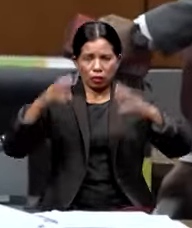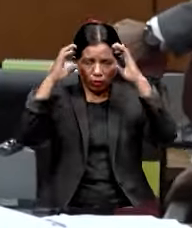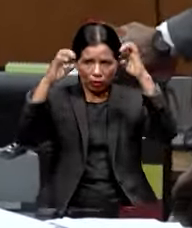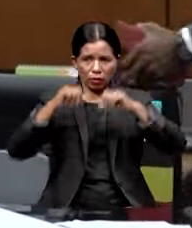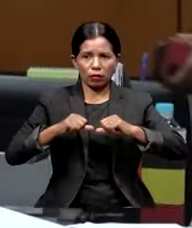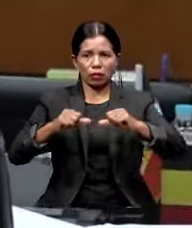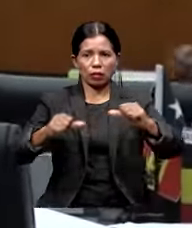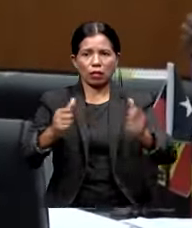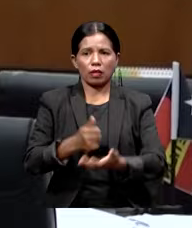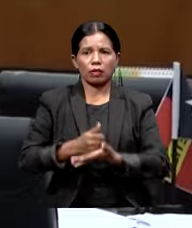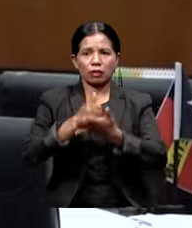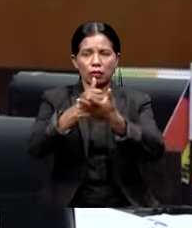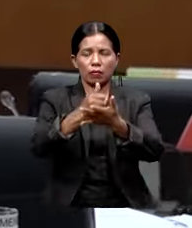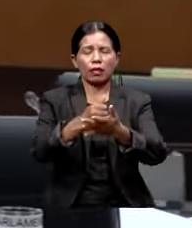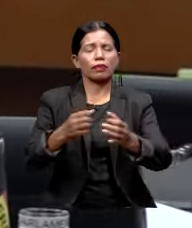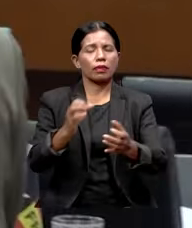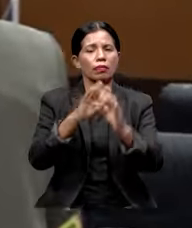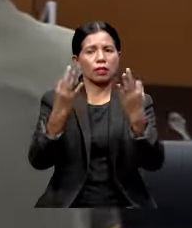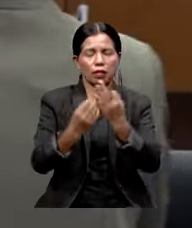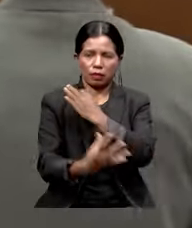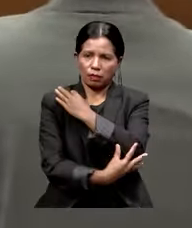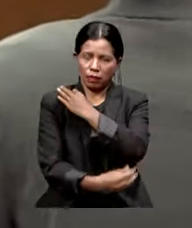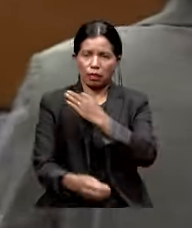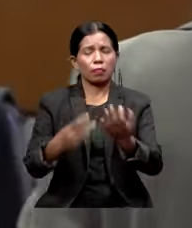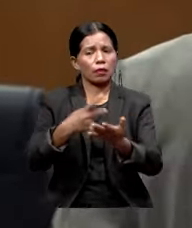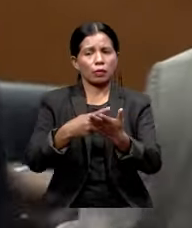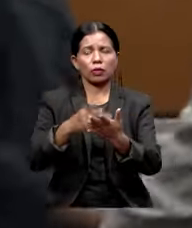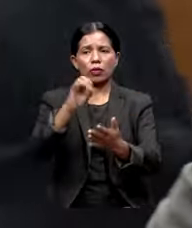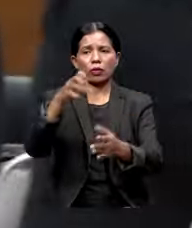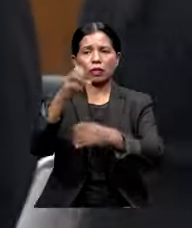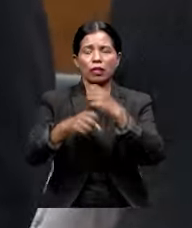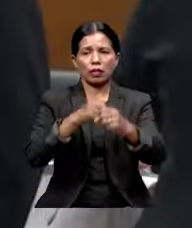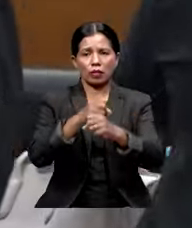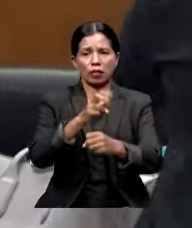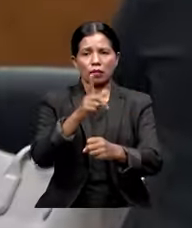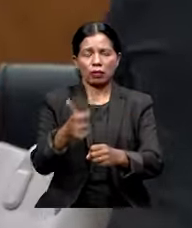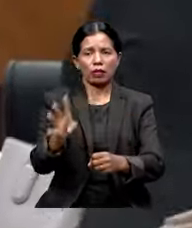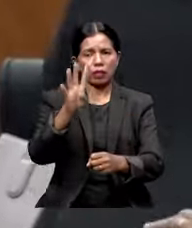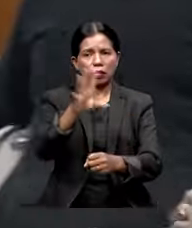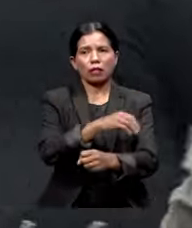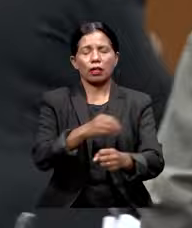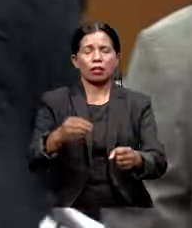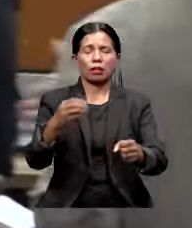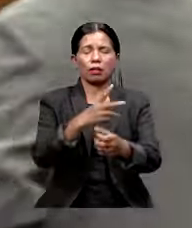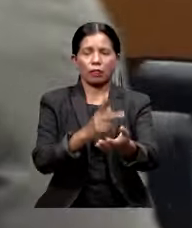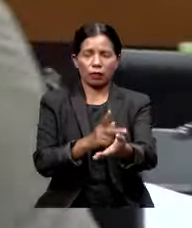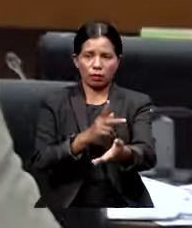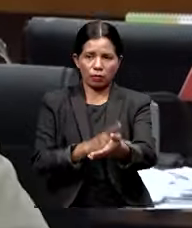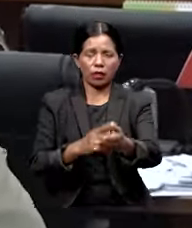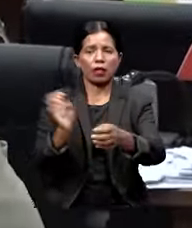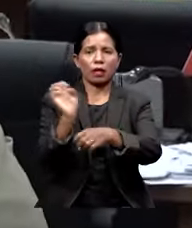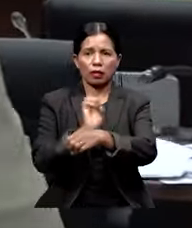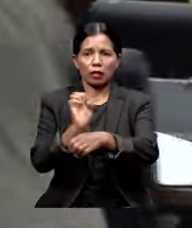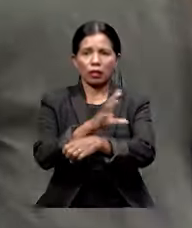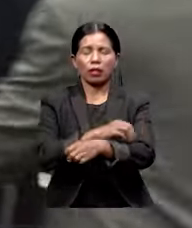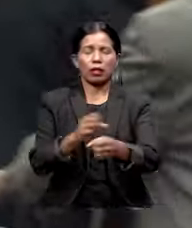continua apoio à família Sirnebe vulnerável liu. Proposta orçamento geral está rutina em Rua Ronulo Recim Lima Nemos, ato promove crescimento econômico,